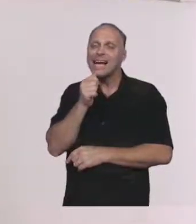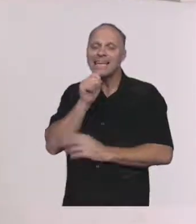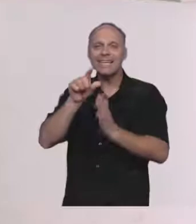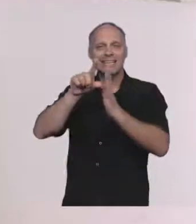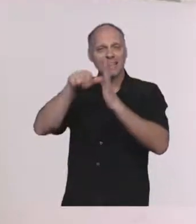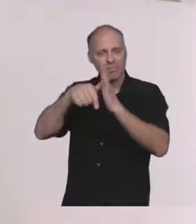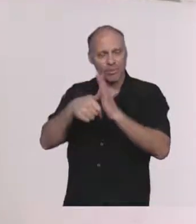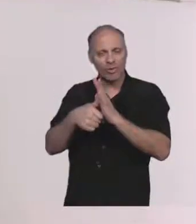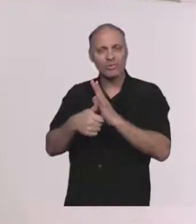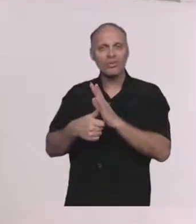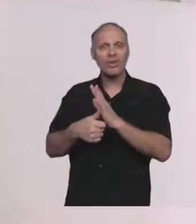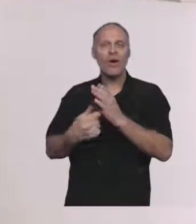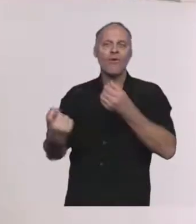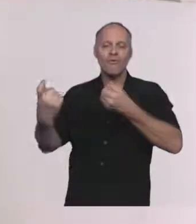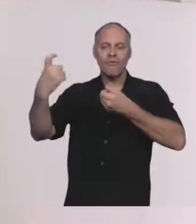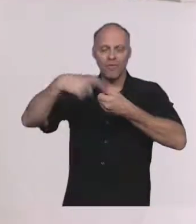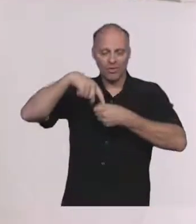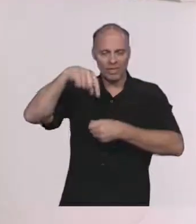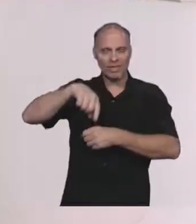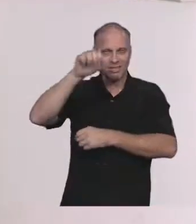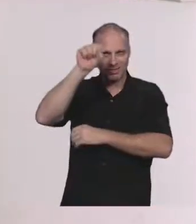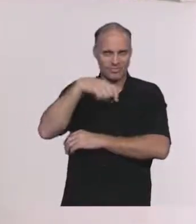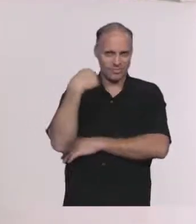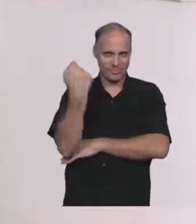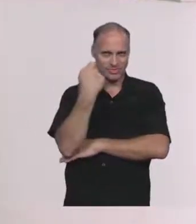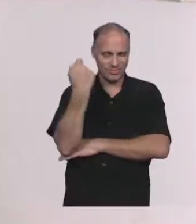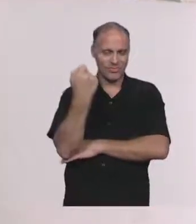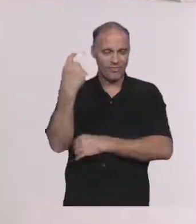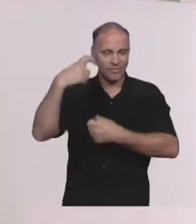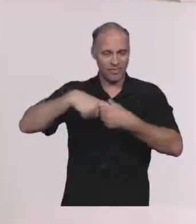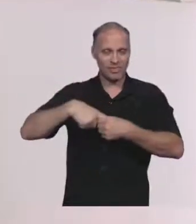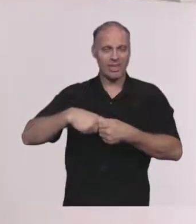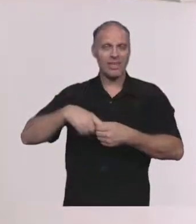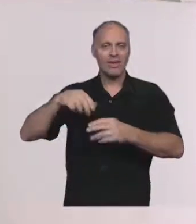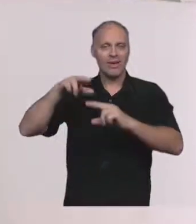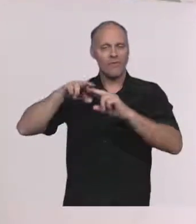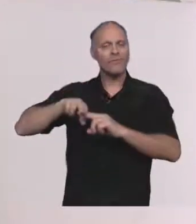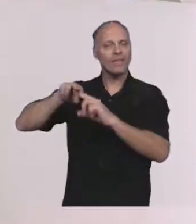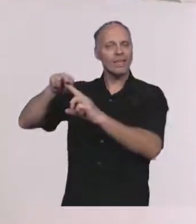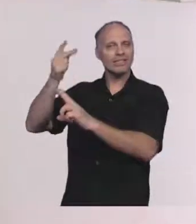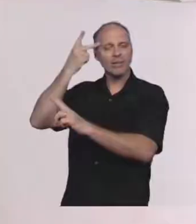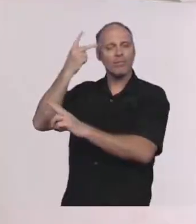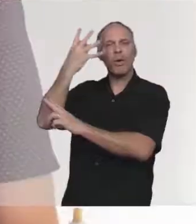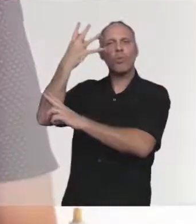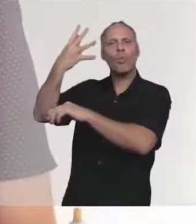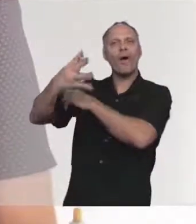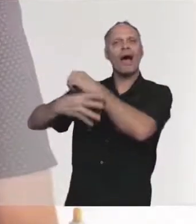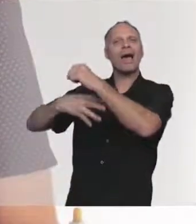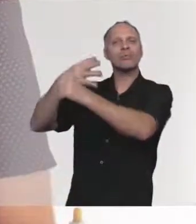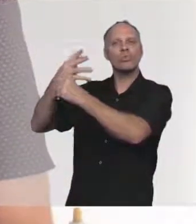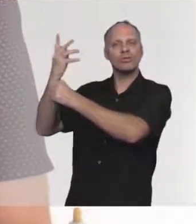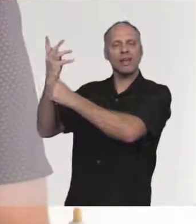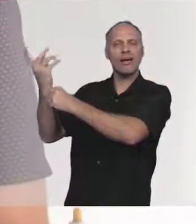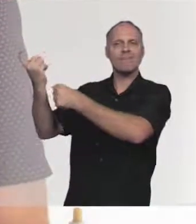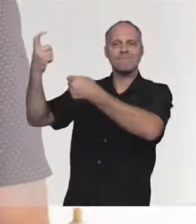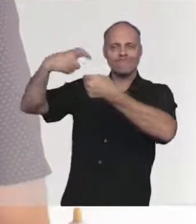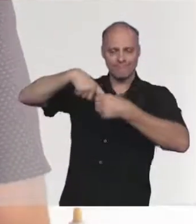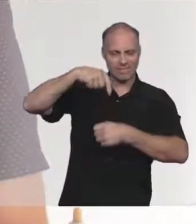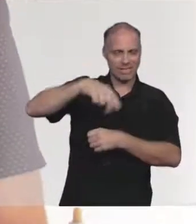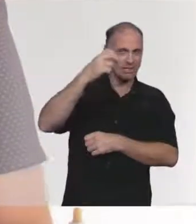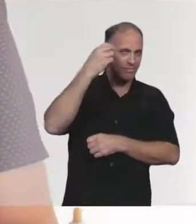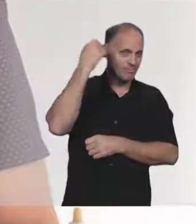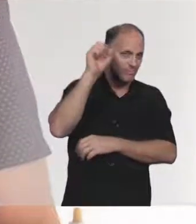E aí depois eu voltei para o Sul. Eu fiquei 4 anos em São Paulo e voltei para o